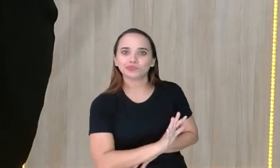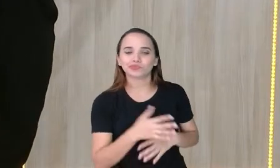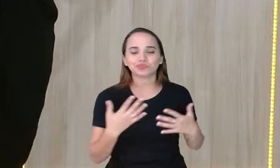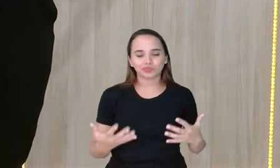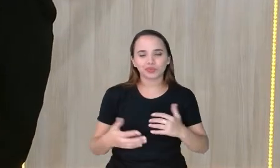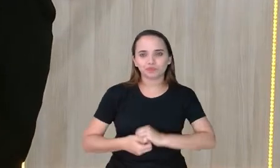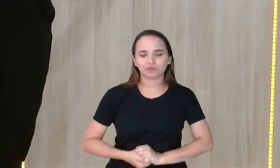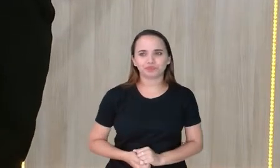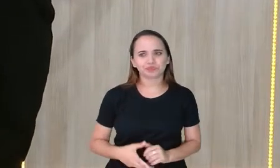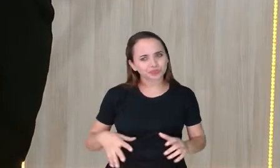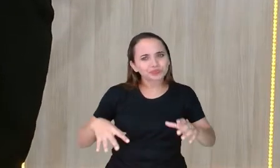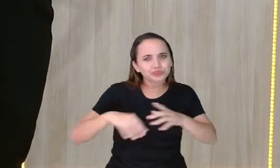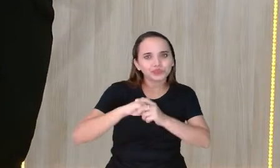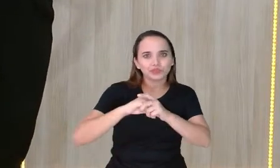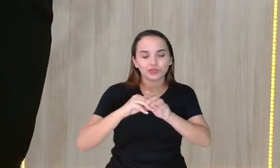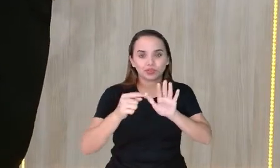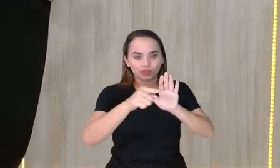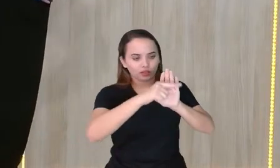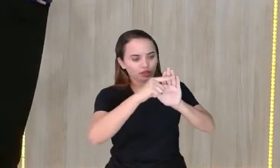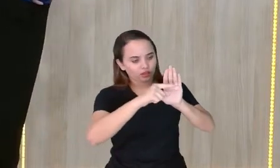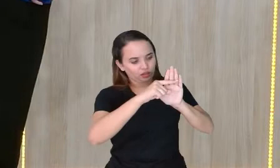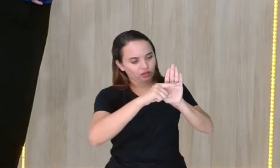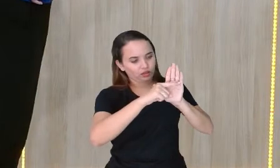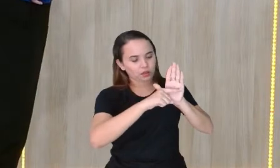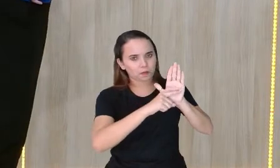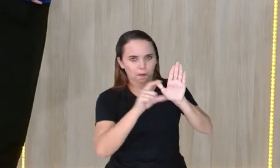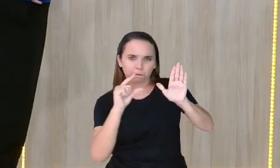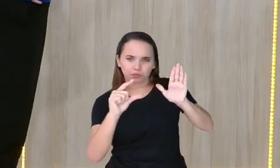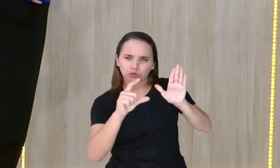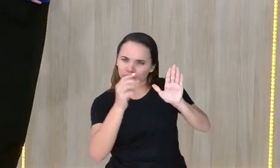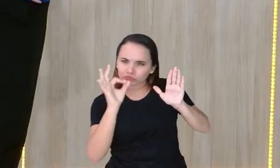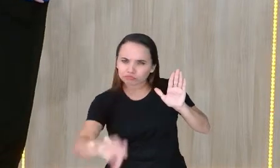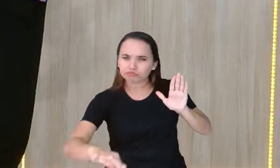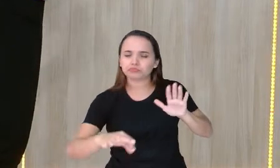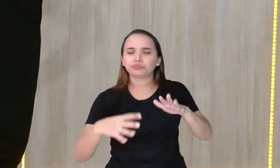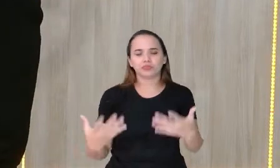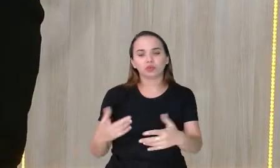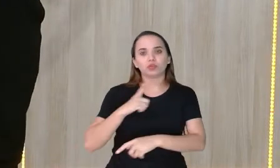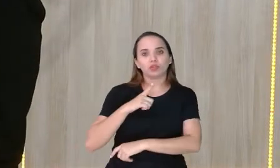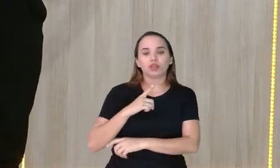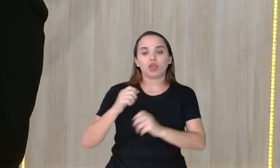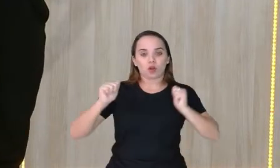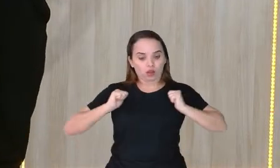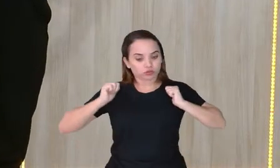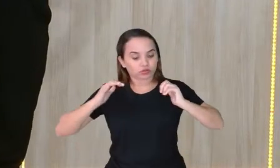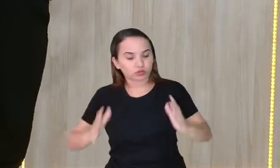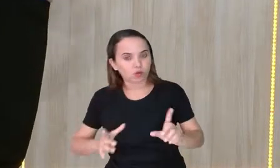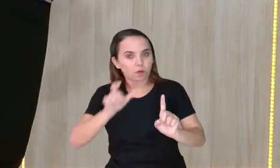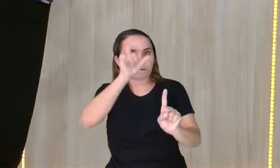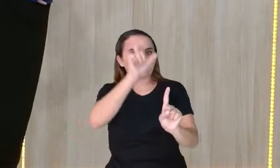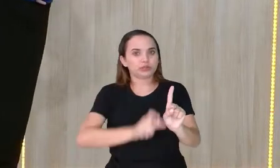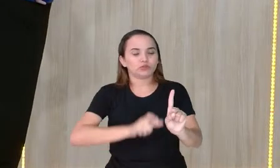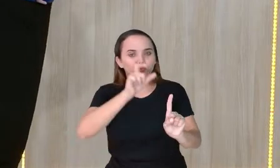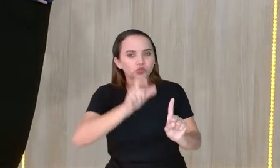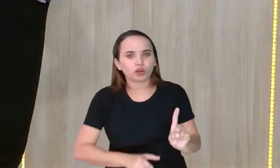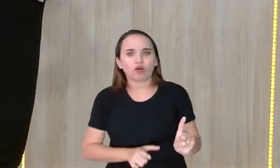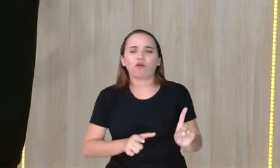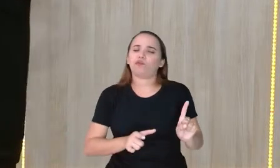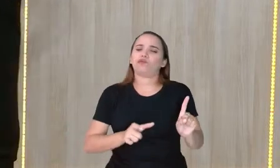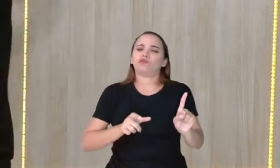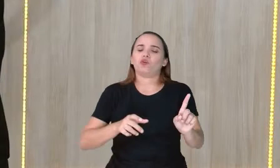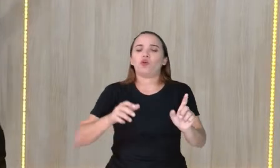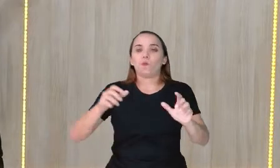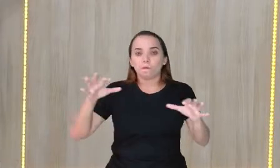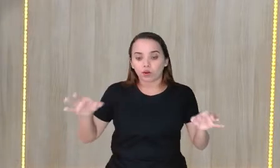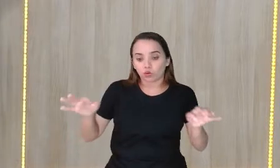personagem, eu tenho ação, eu tenho uma conclusão, usando poucas linhas e